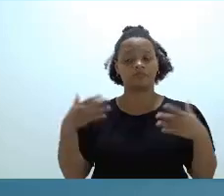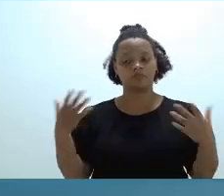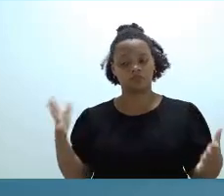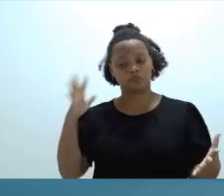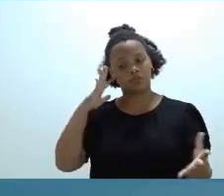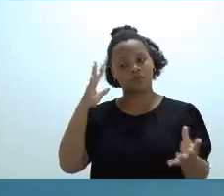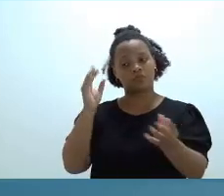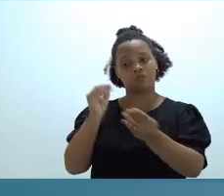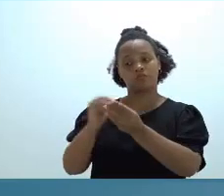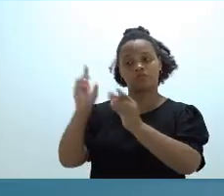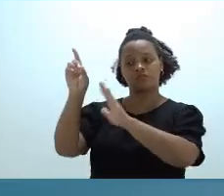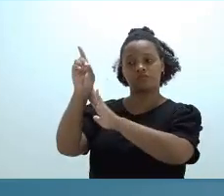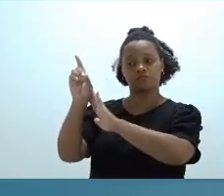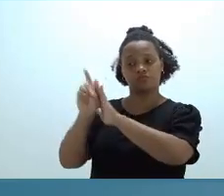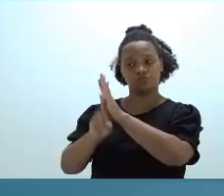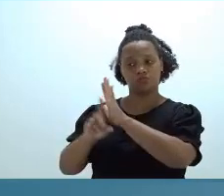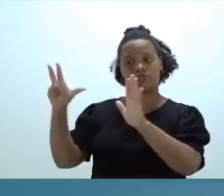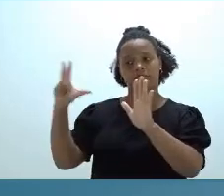privado.